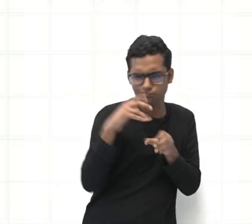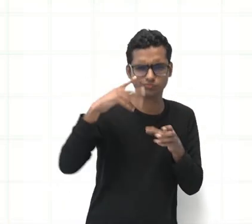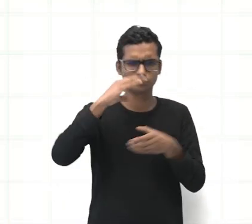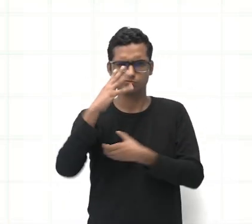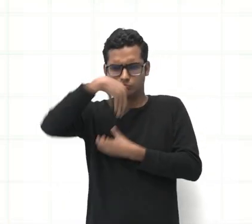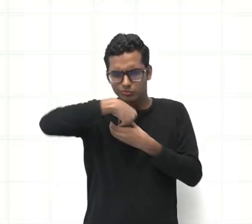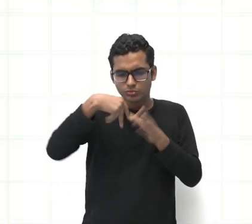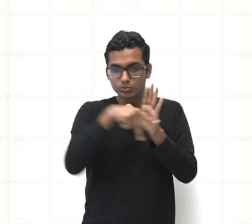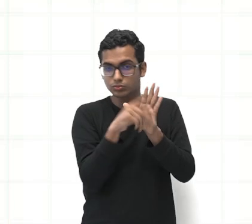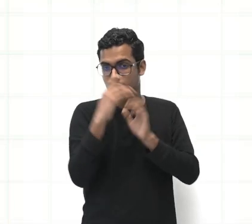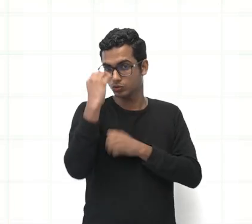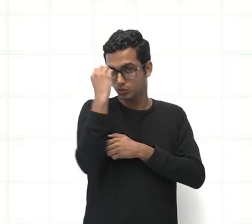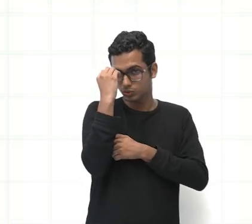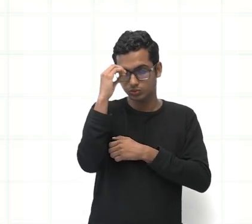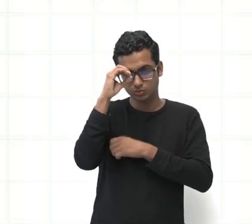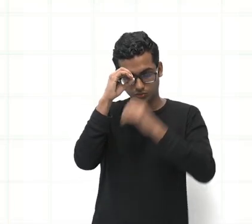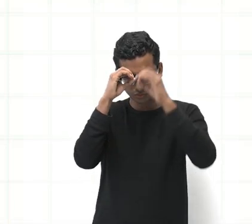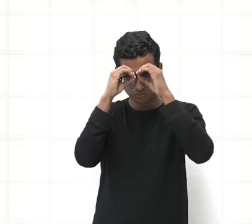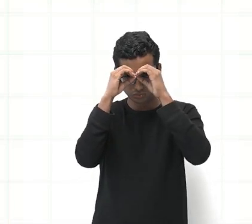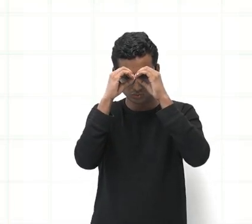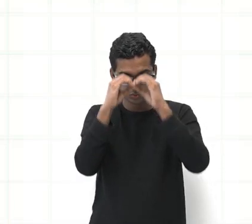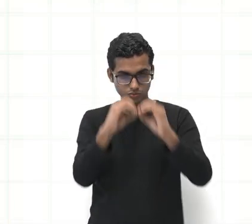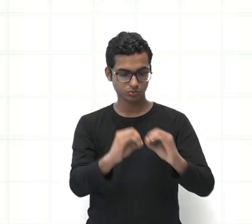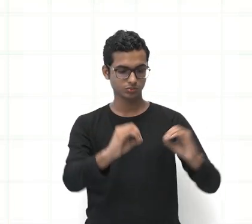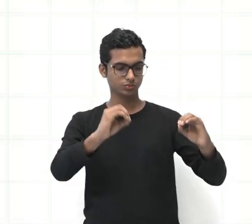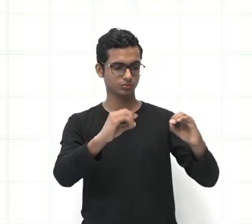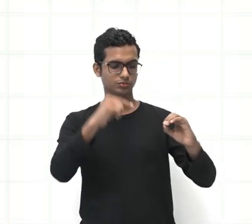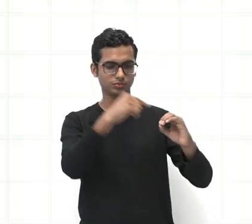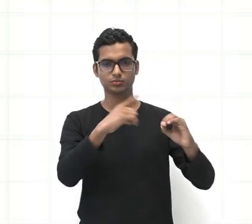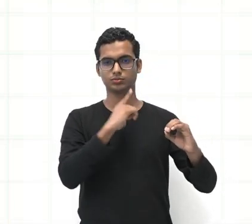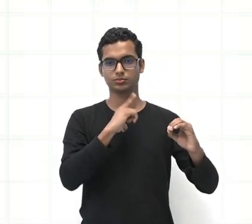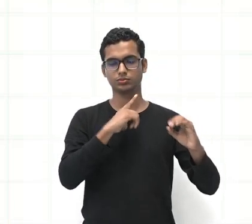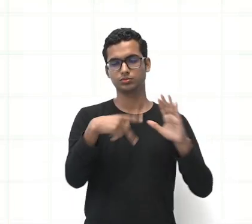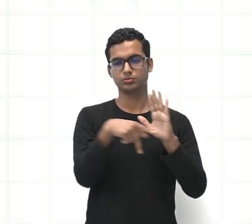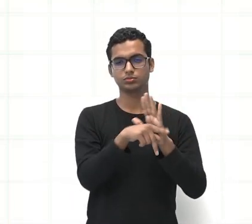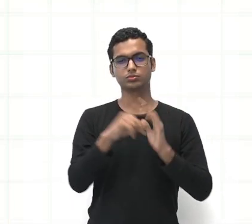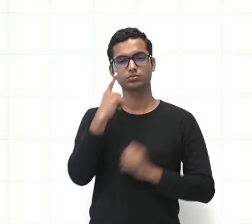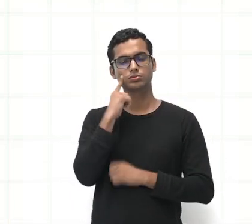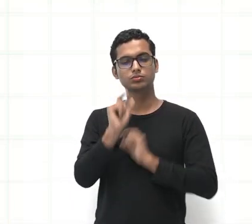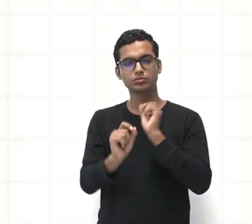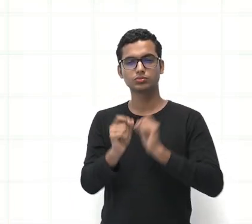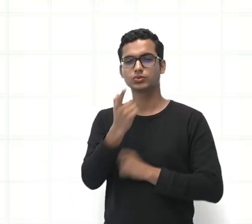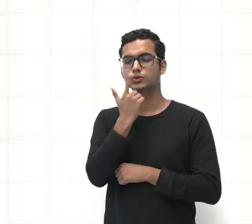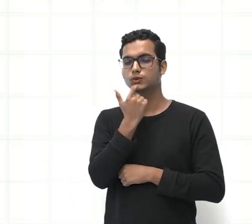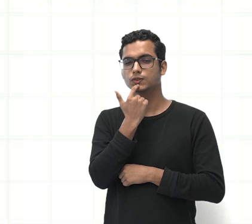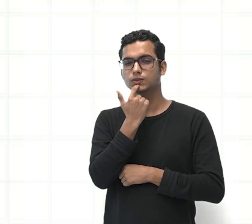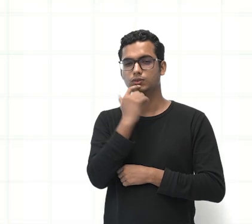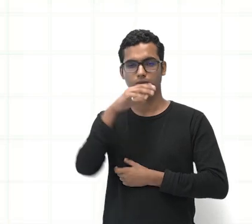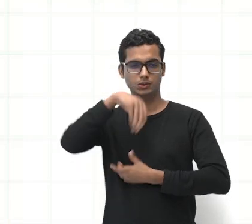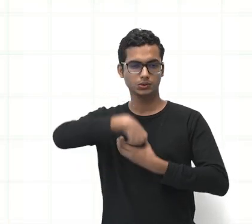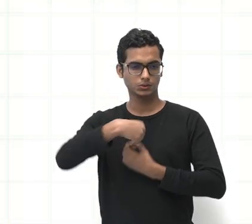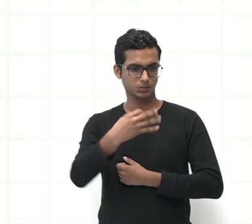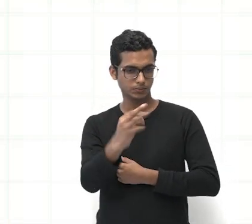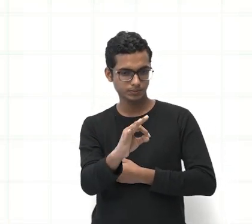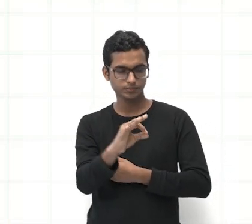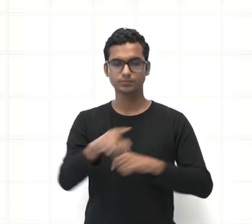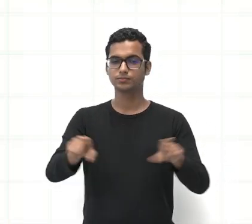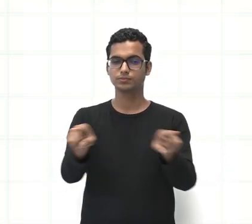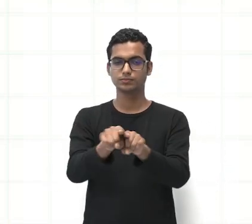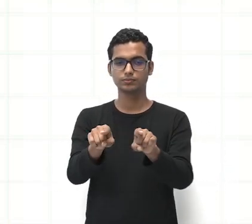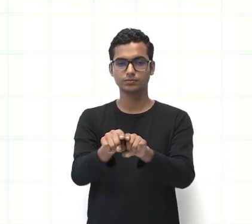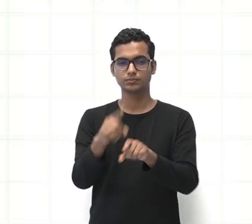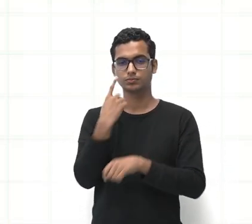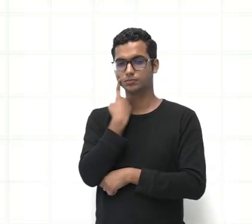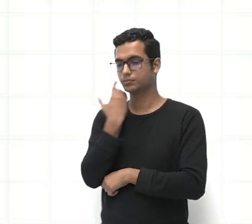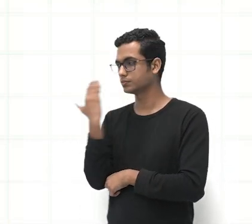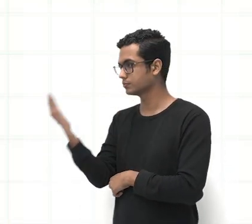pressão interna, que é vascularizada, né, com pequenos capilares. E o humor